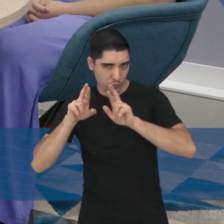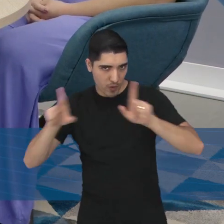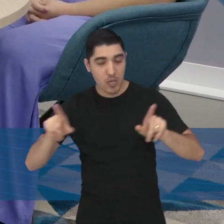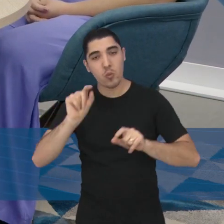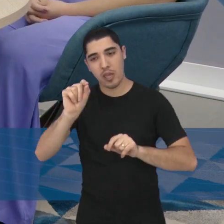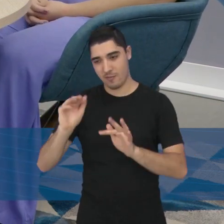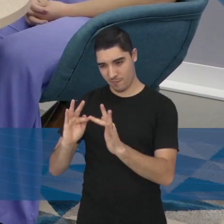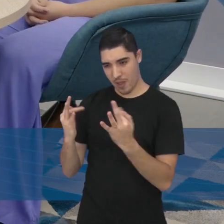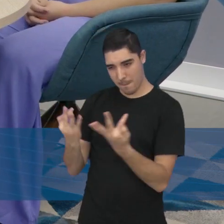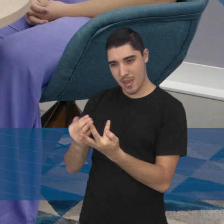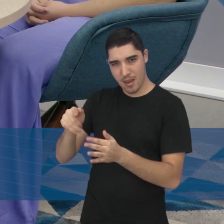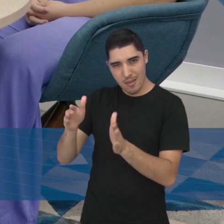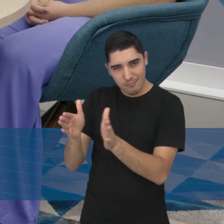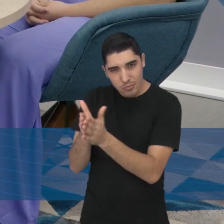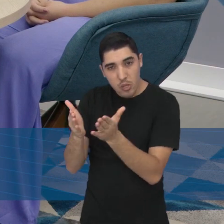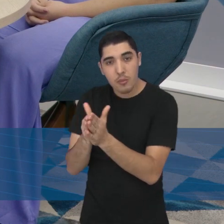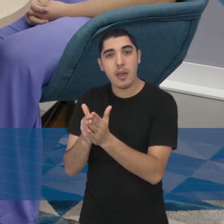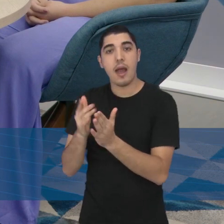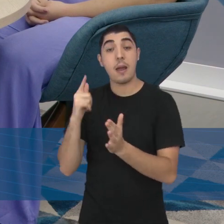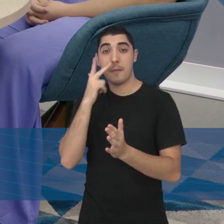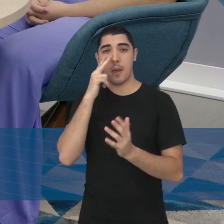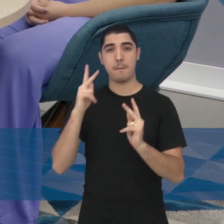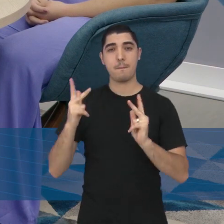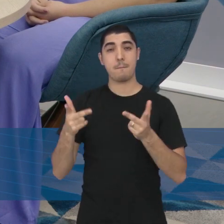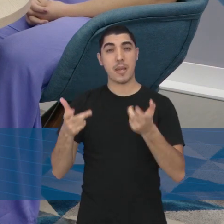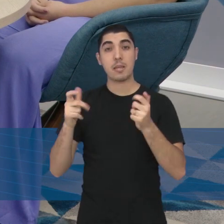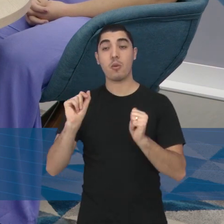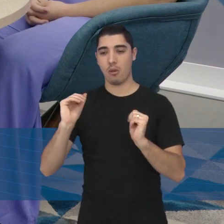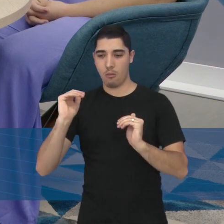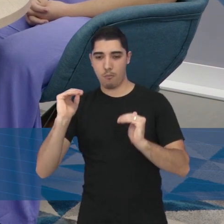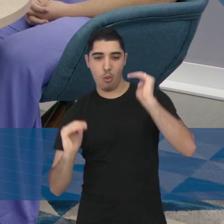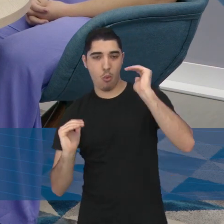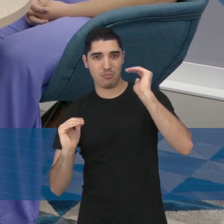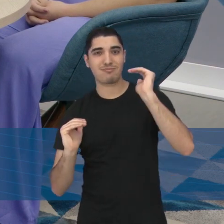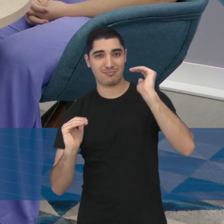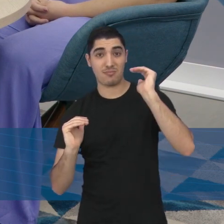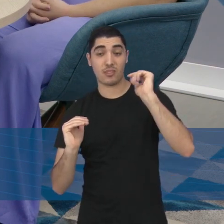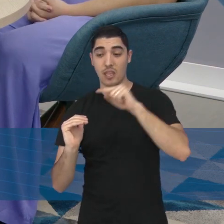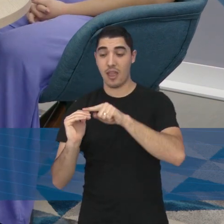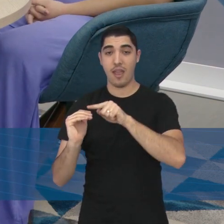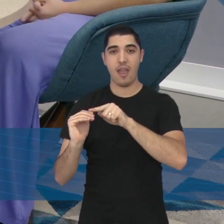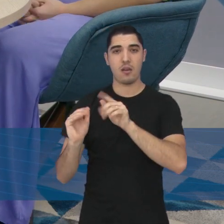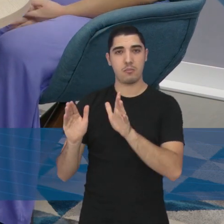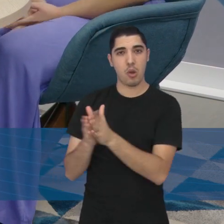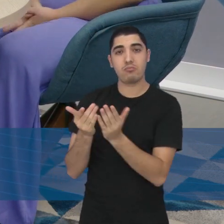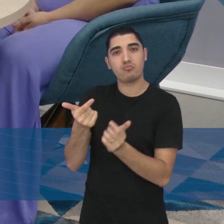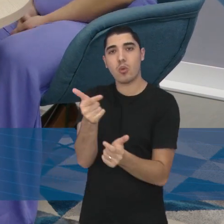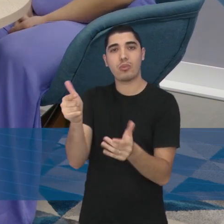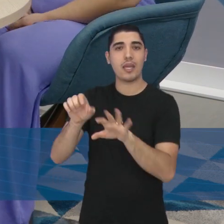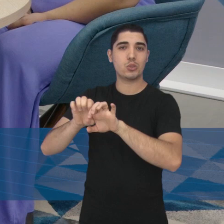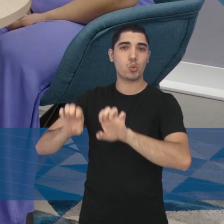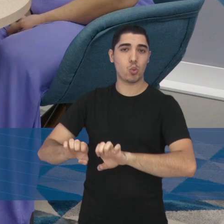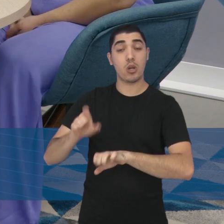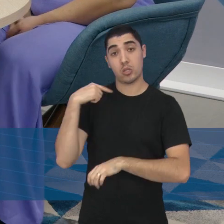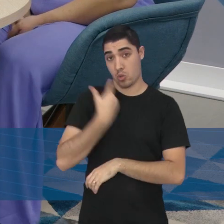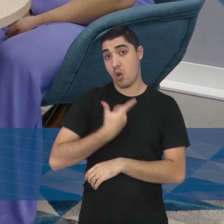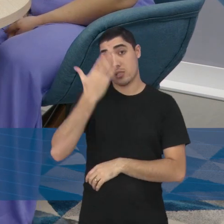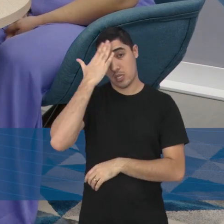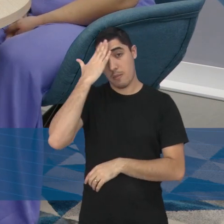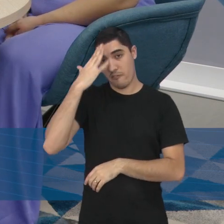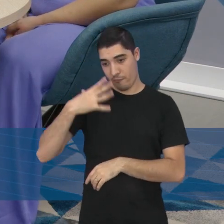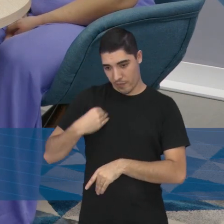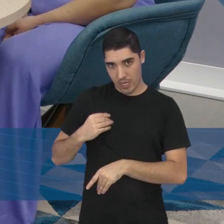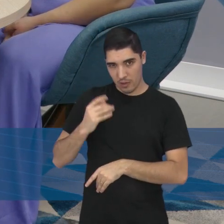baixa renda, que vai se perpetuando a classe social, né, essa pobreza, porque ela não vai ter estrutura. A gente sabe que cuidar de um filho